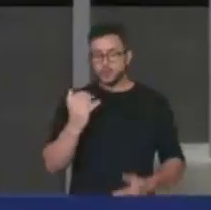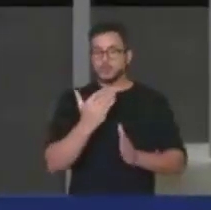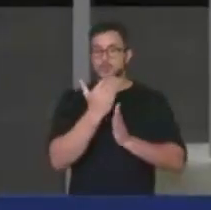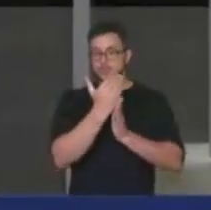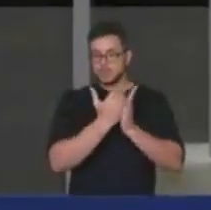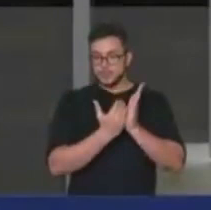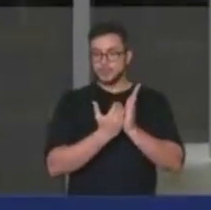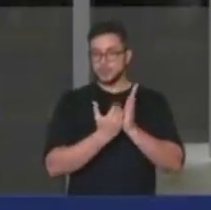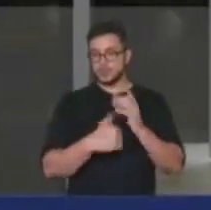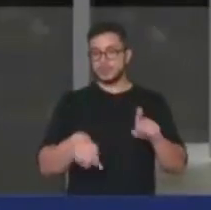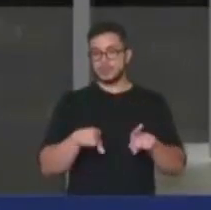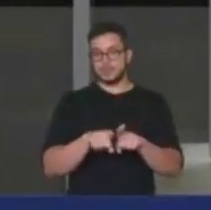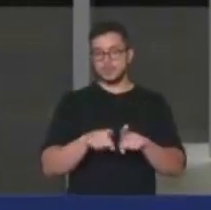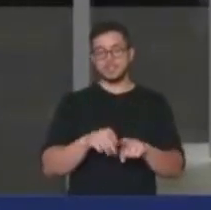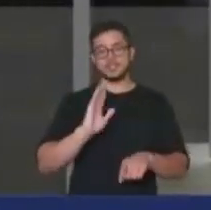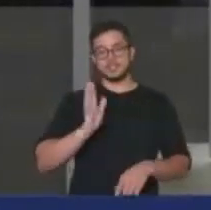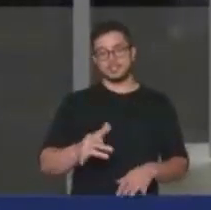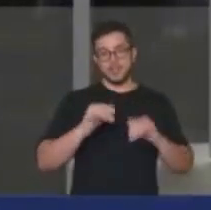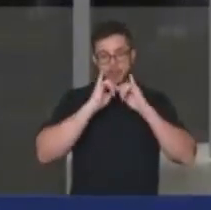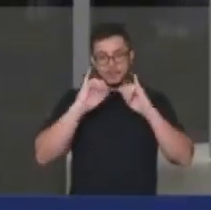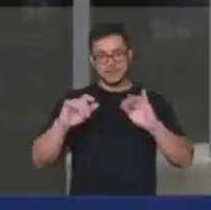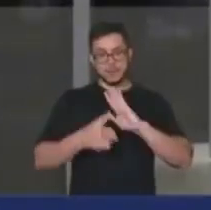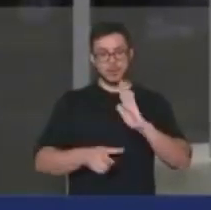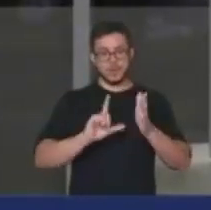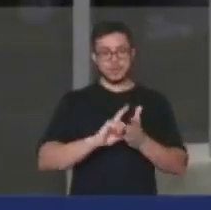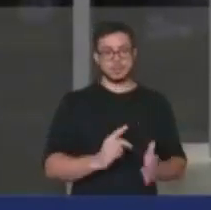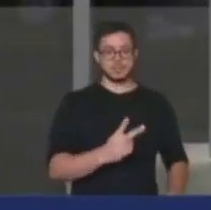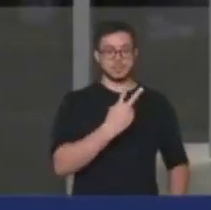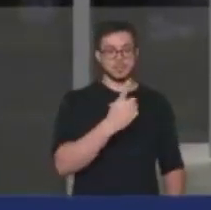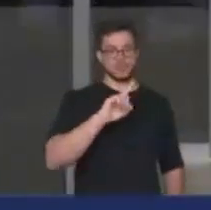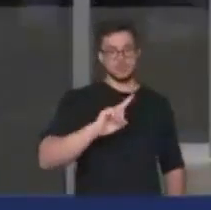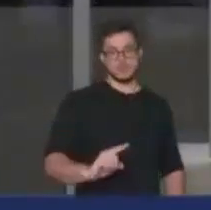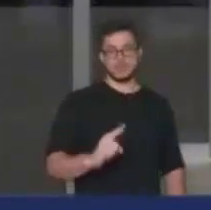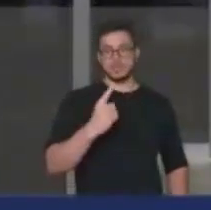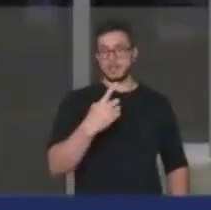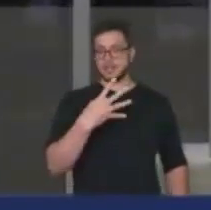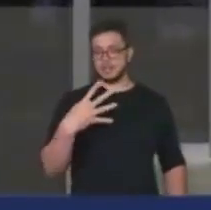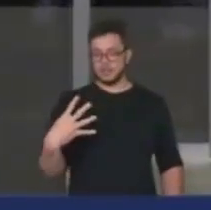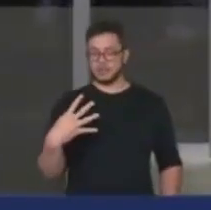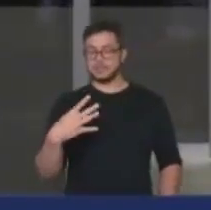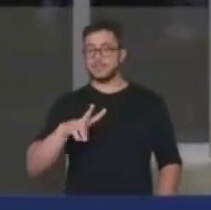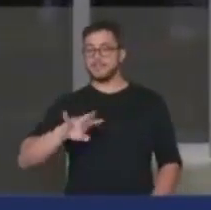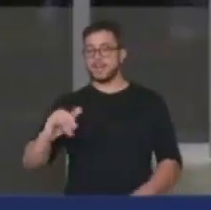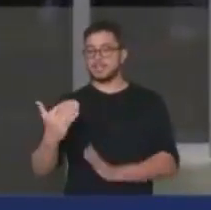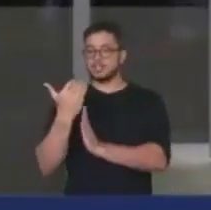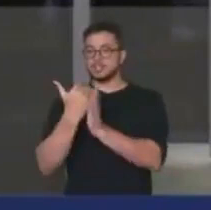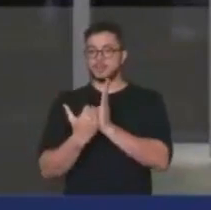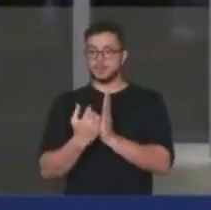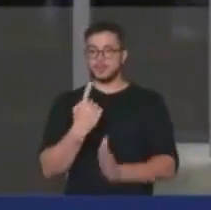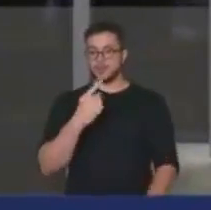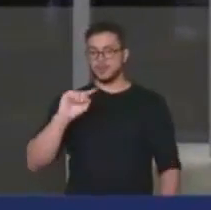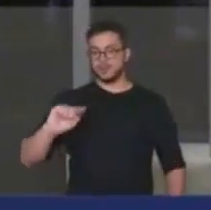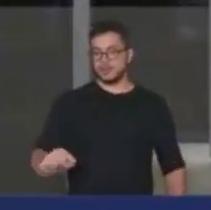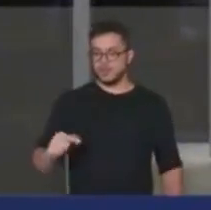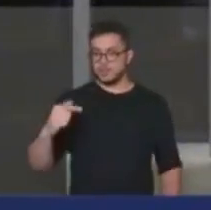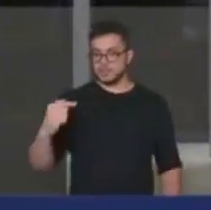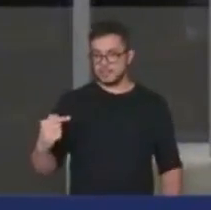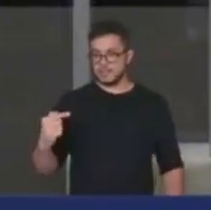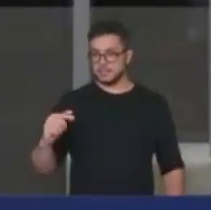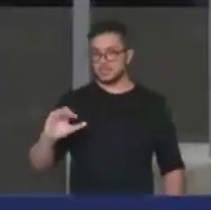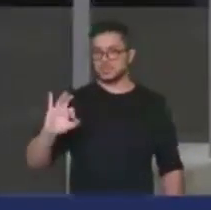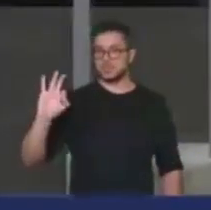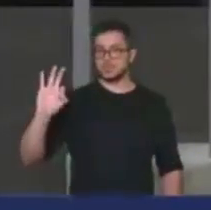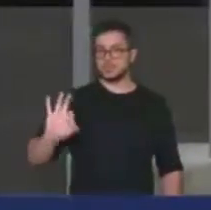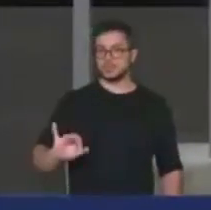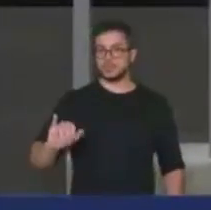baixar de 2,14 para 1,7 para aqueles que são do INSS, a taxa de